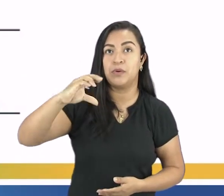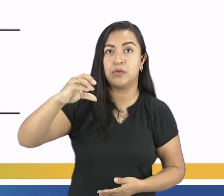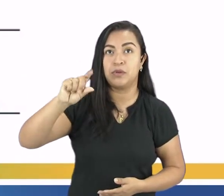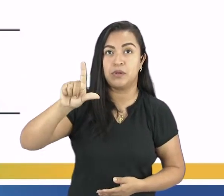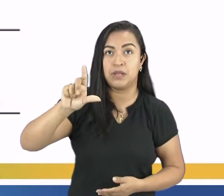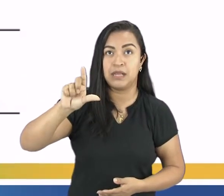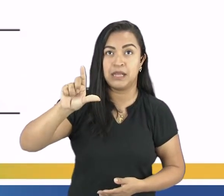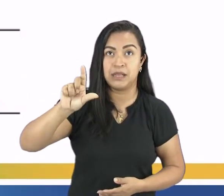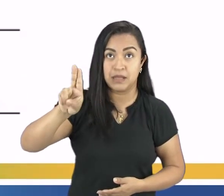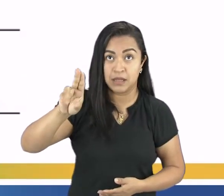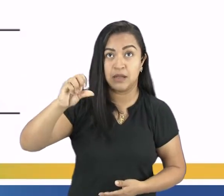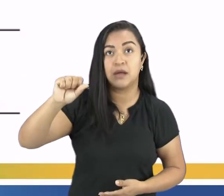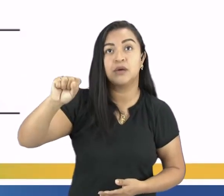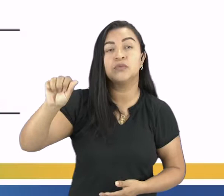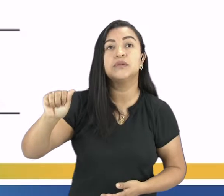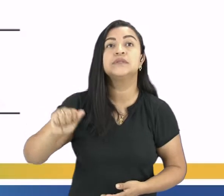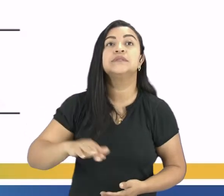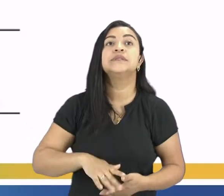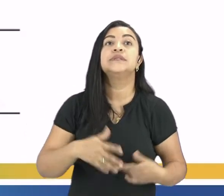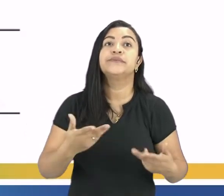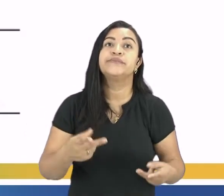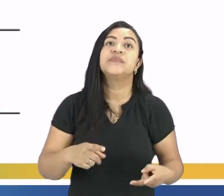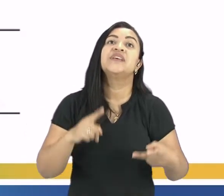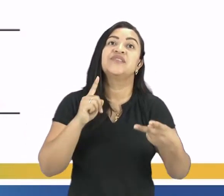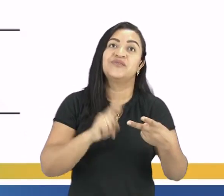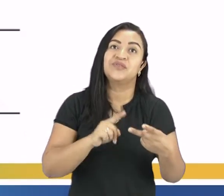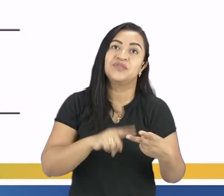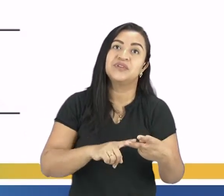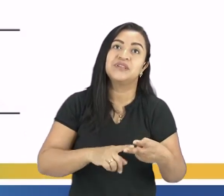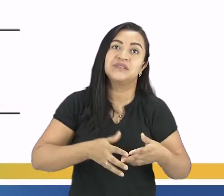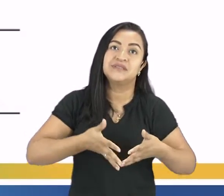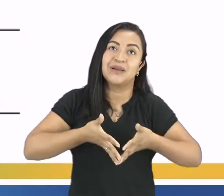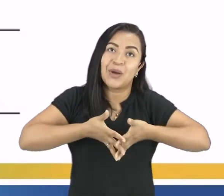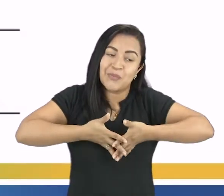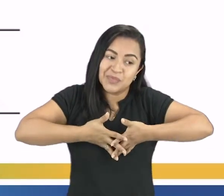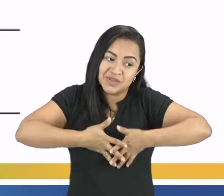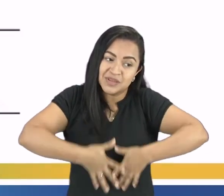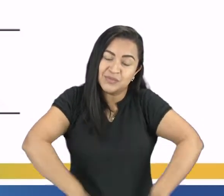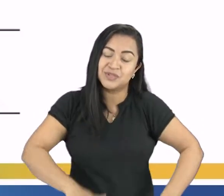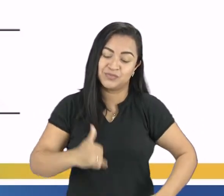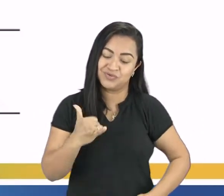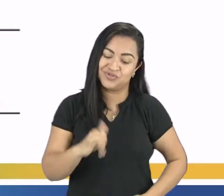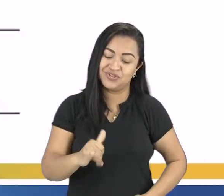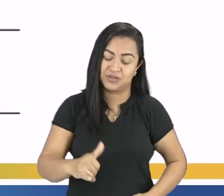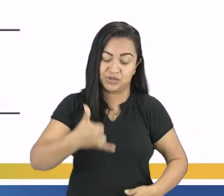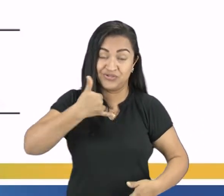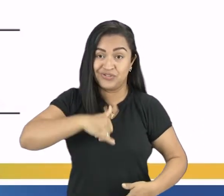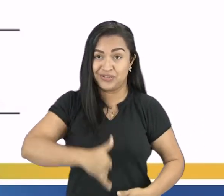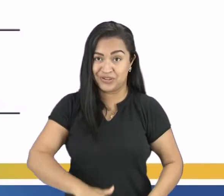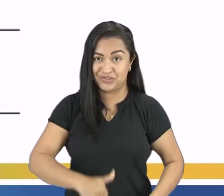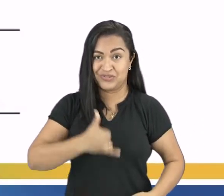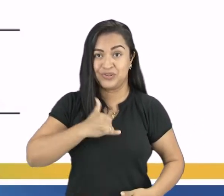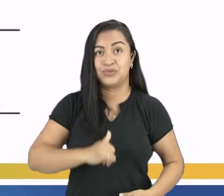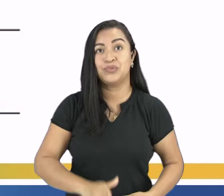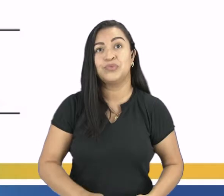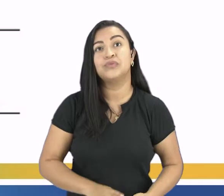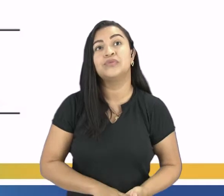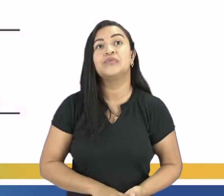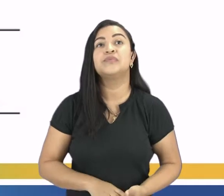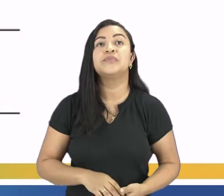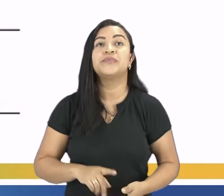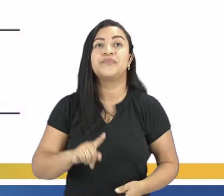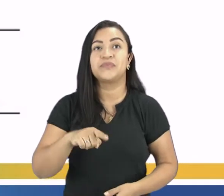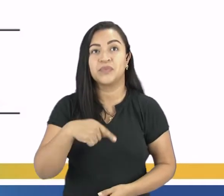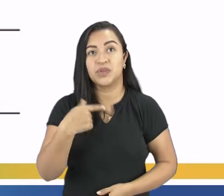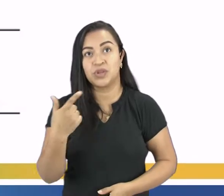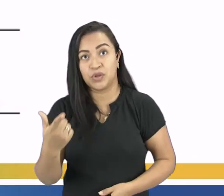defeitos relacionados à produção da energia, a questão da mitocôndria, e nós vamos ter alguns que envolvem as